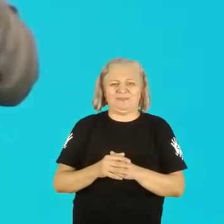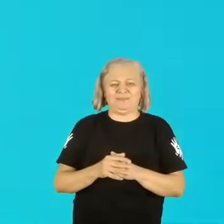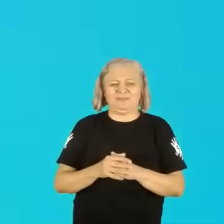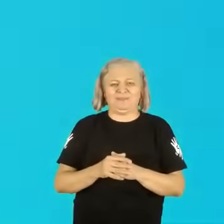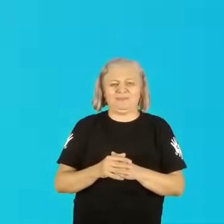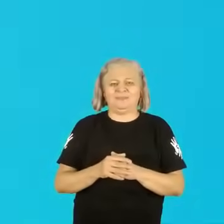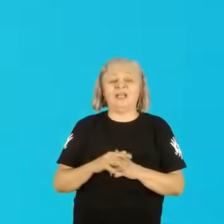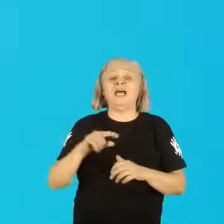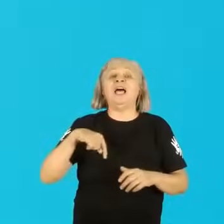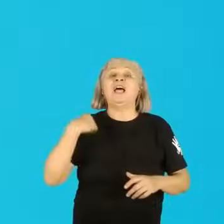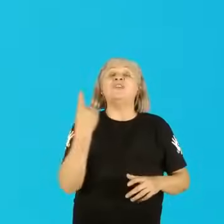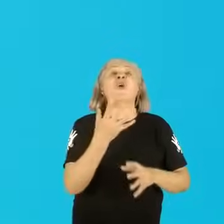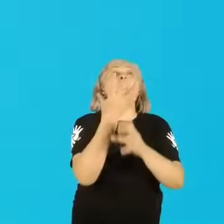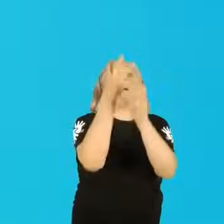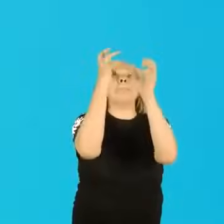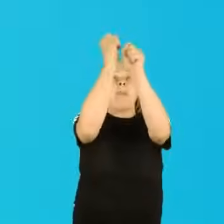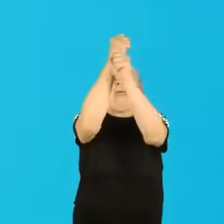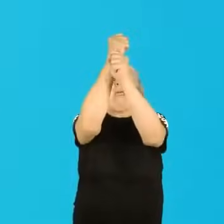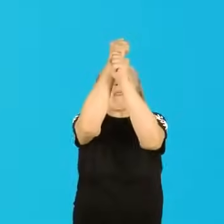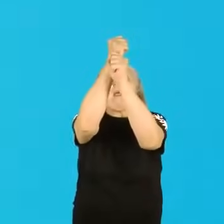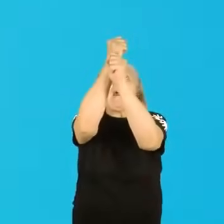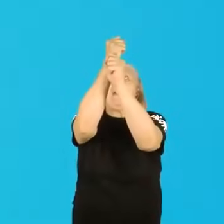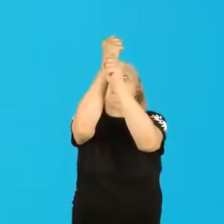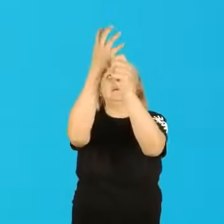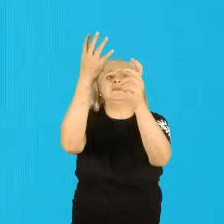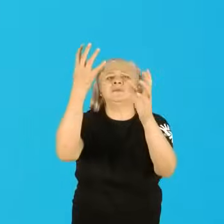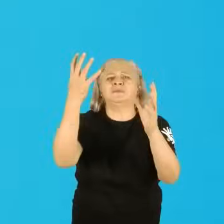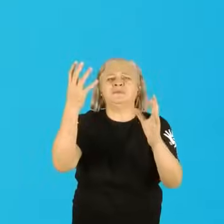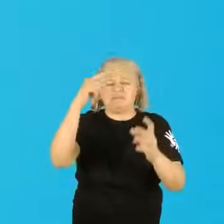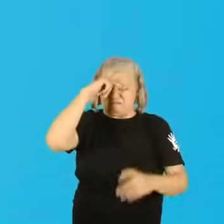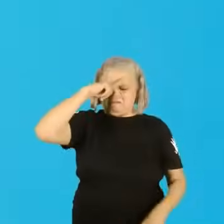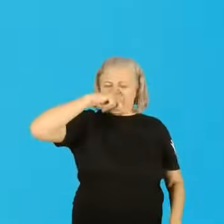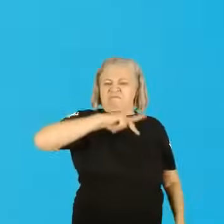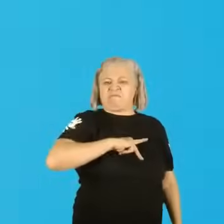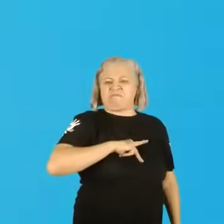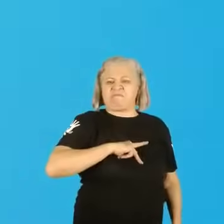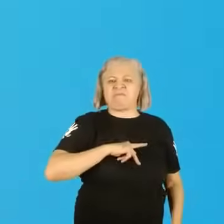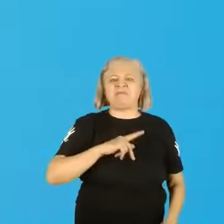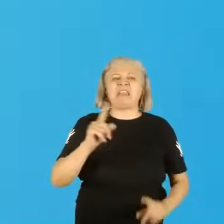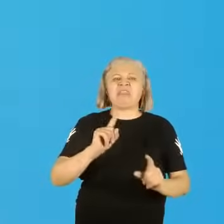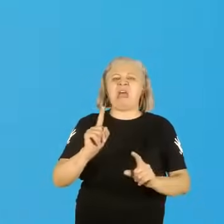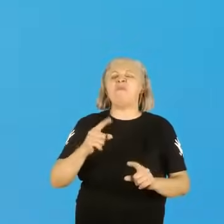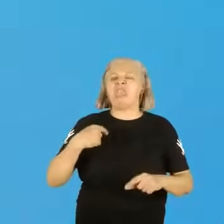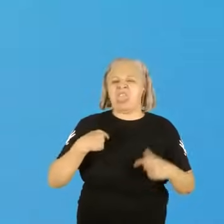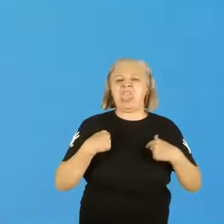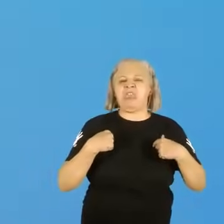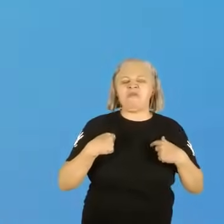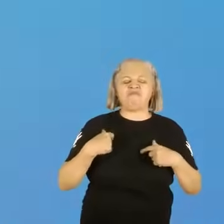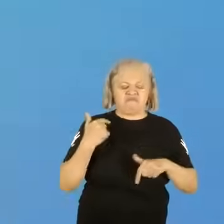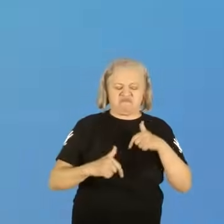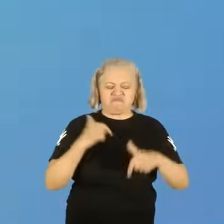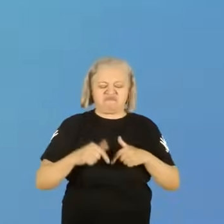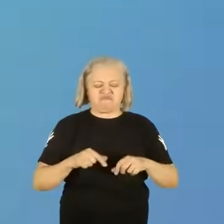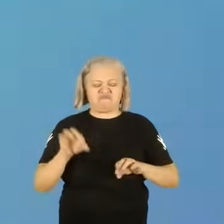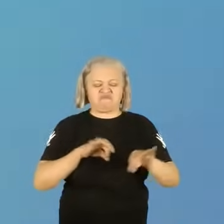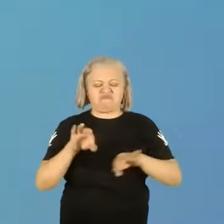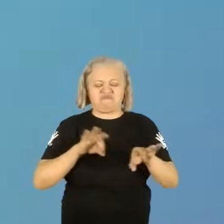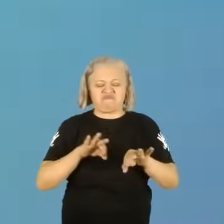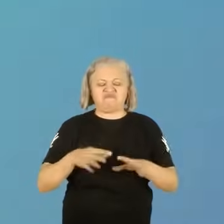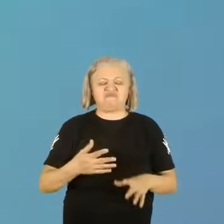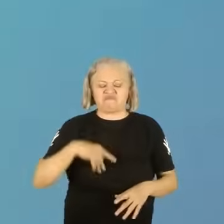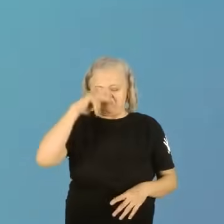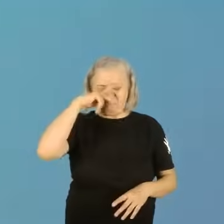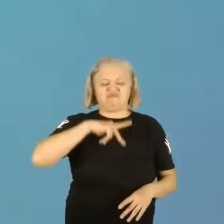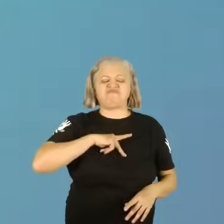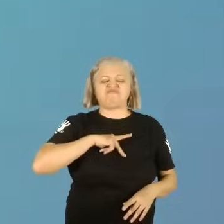apegamos naquilo que julgamos poder fazer por nós mesmos. Isso aqui eu resolvo, isso aqui o problema ainda estou